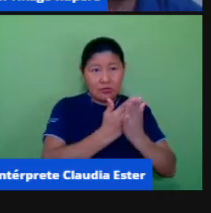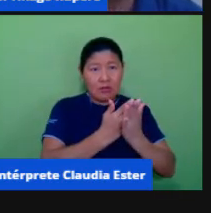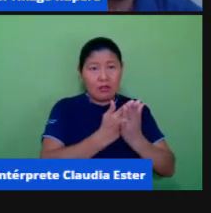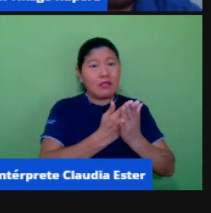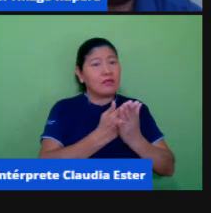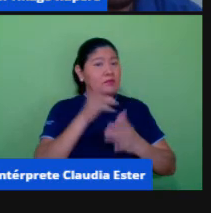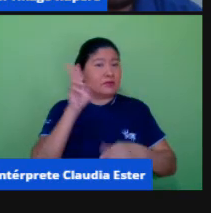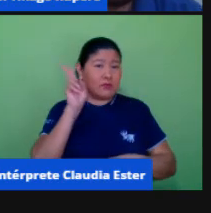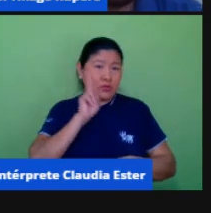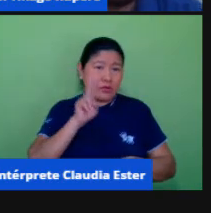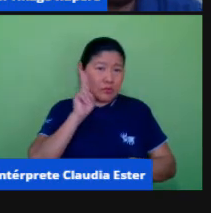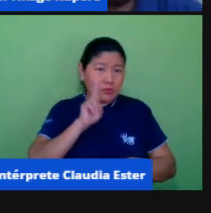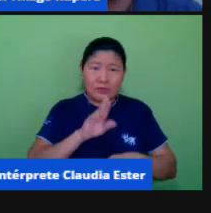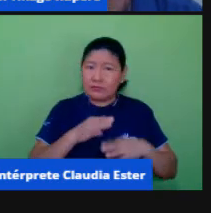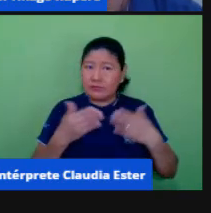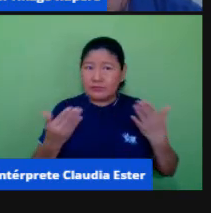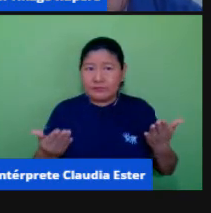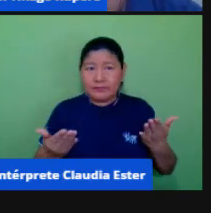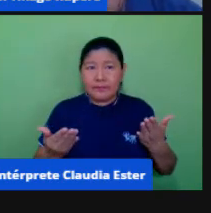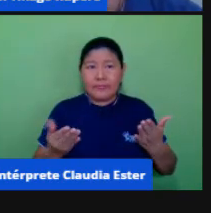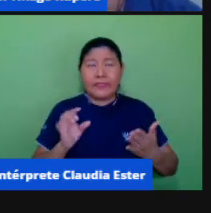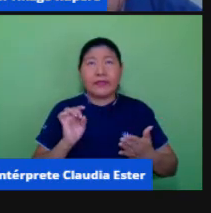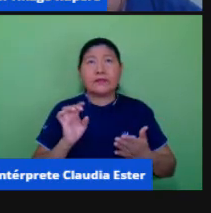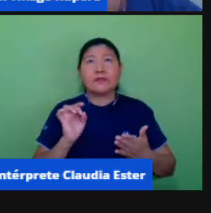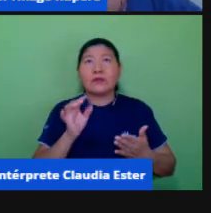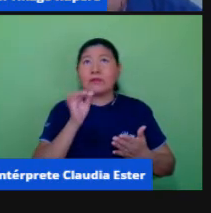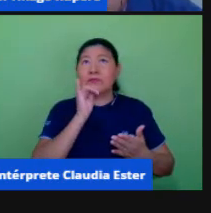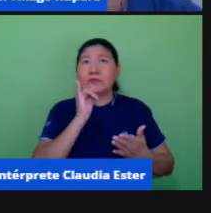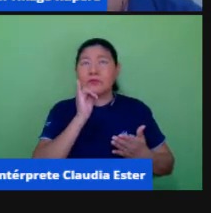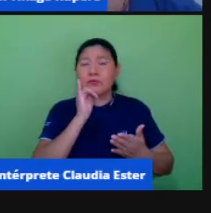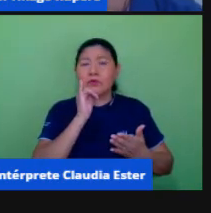tecnologias digitais, mas principalmente, né, com a chegada